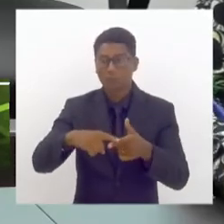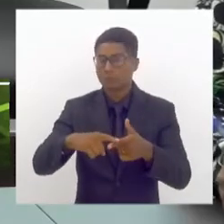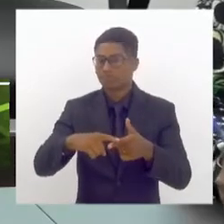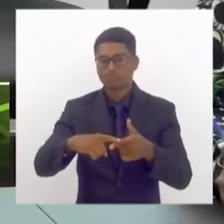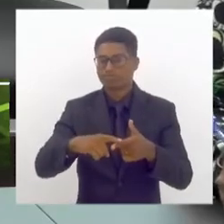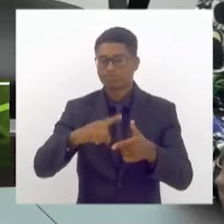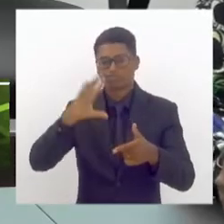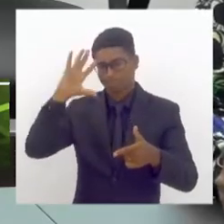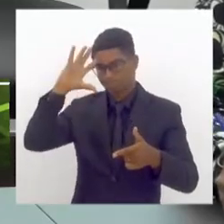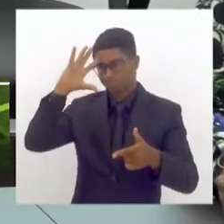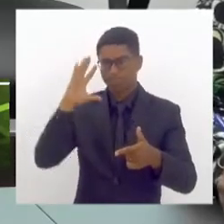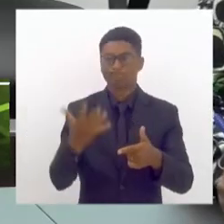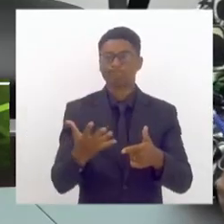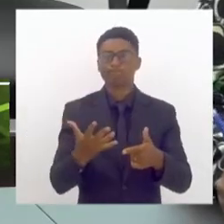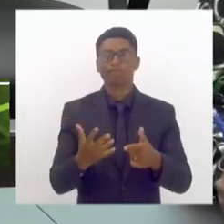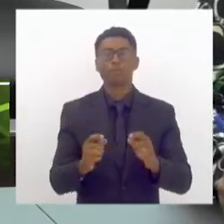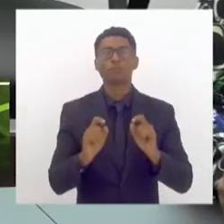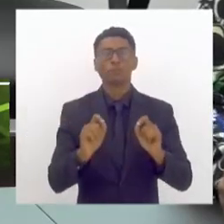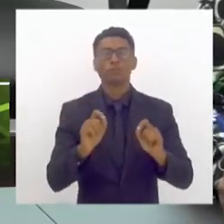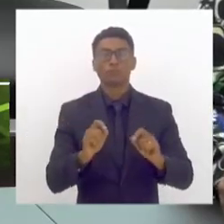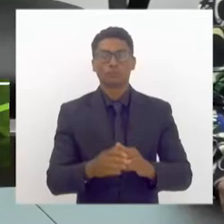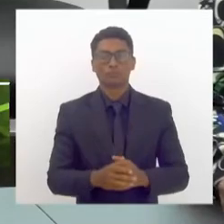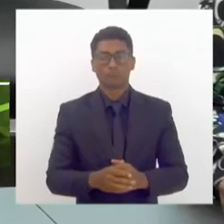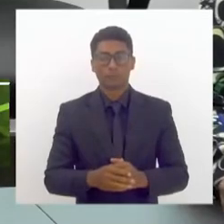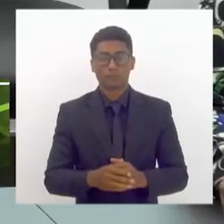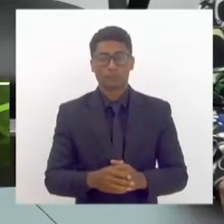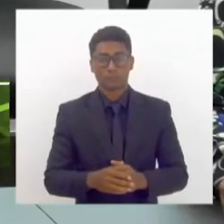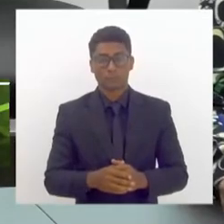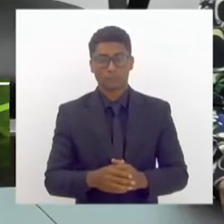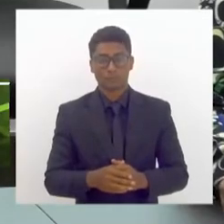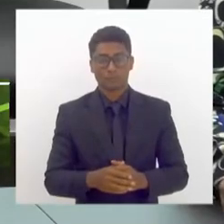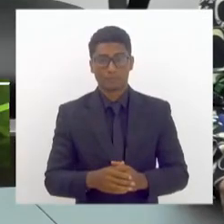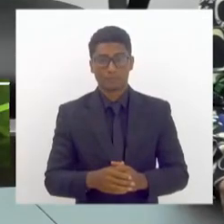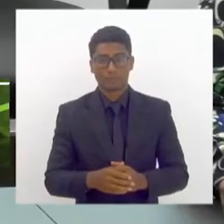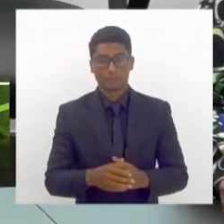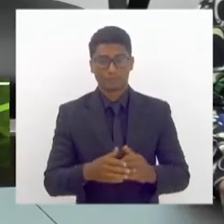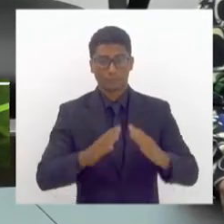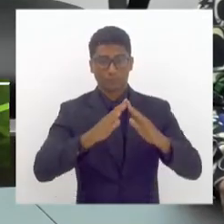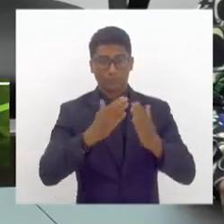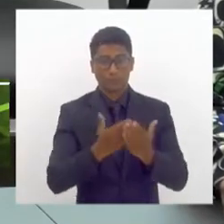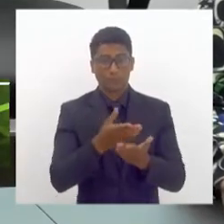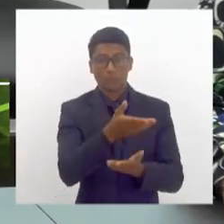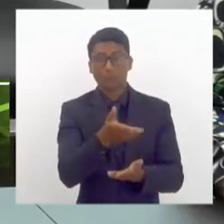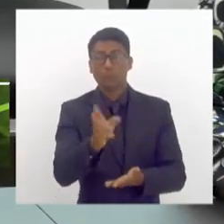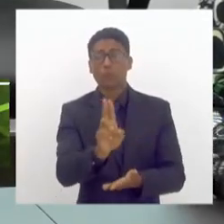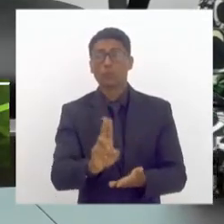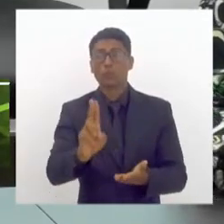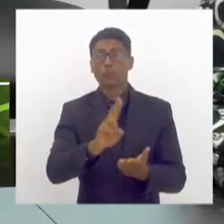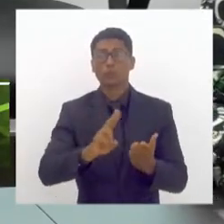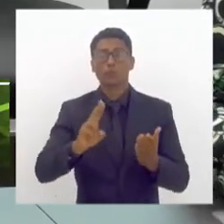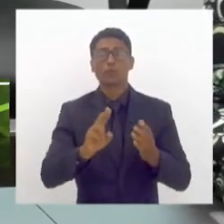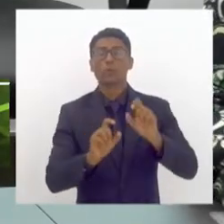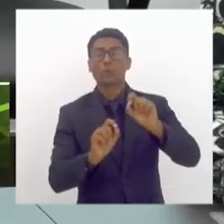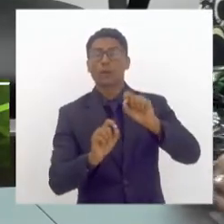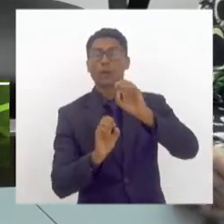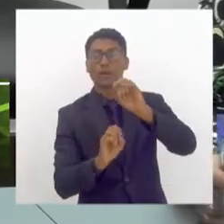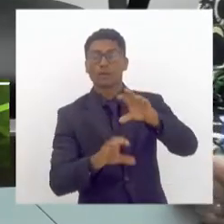uso da metodologia do ensino híbrido como